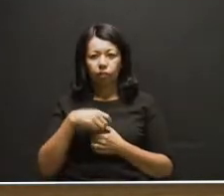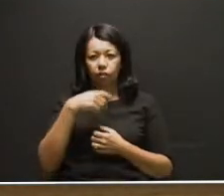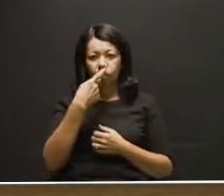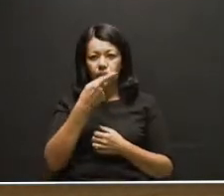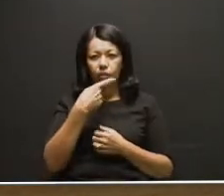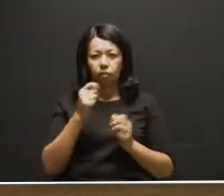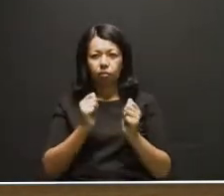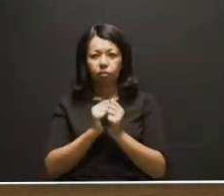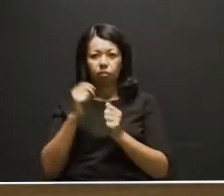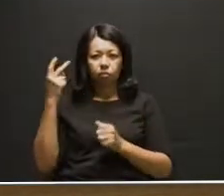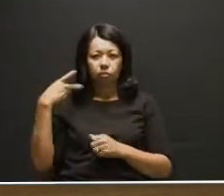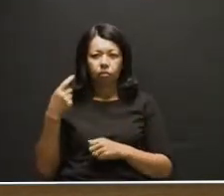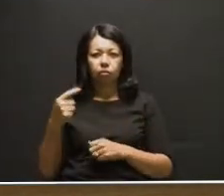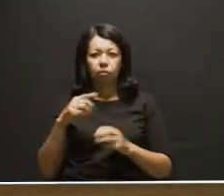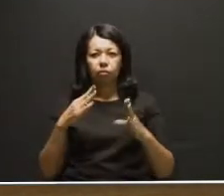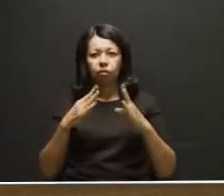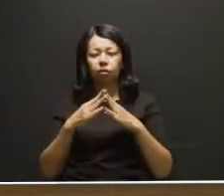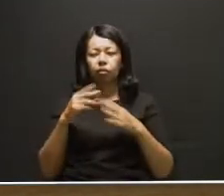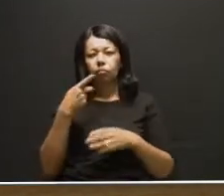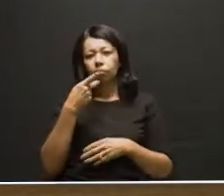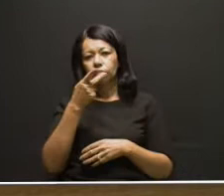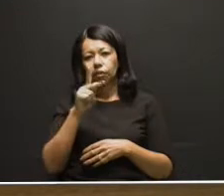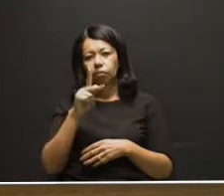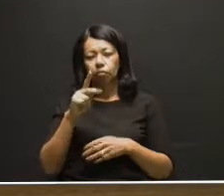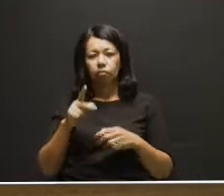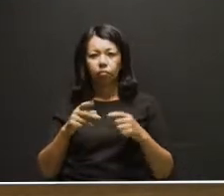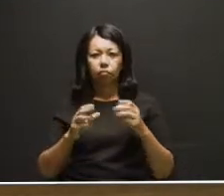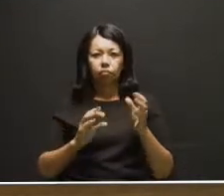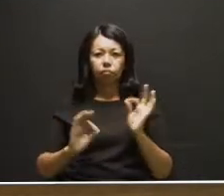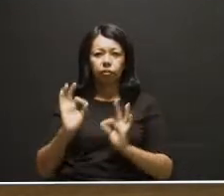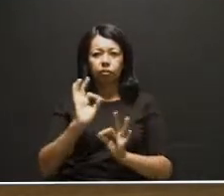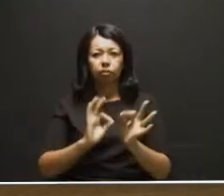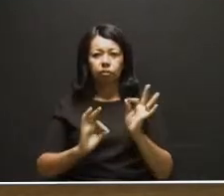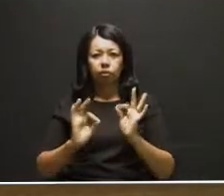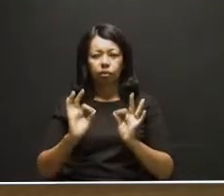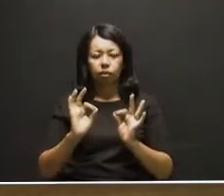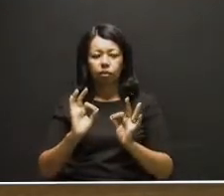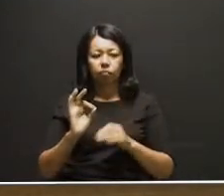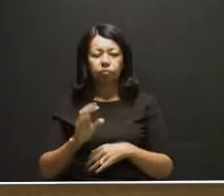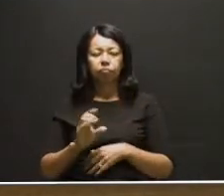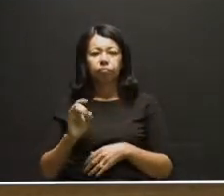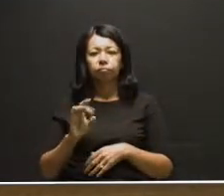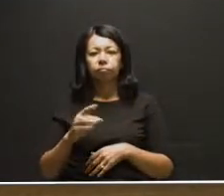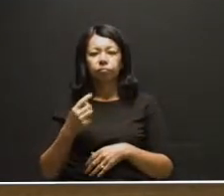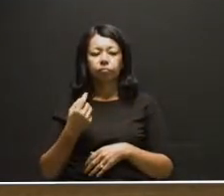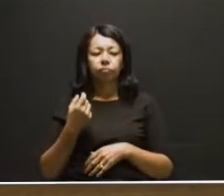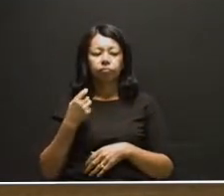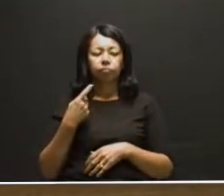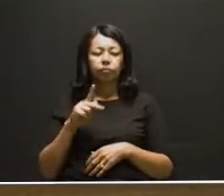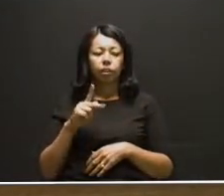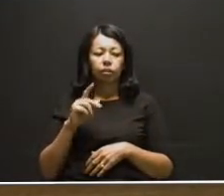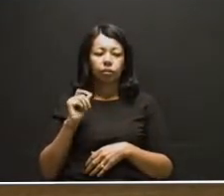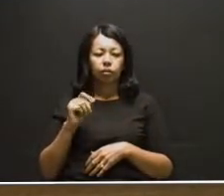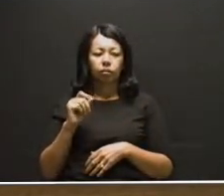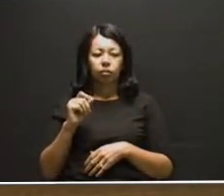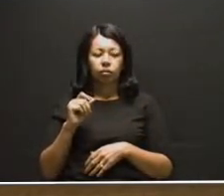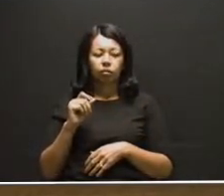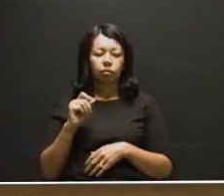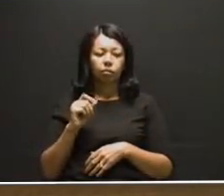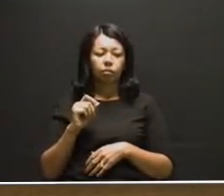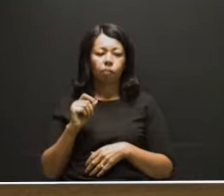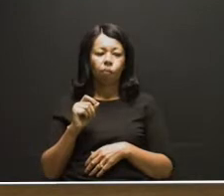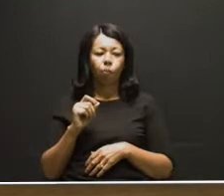com os pais desta casa a respeito deste projeto nada mais é demais pares